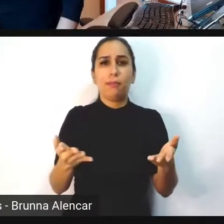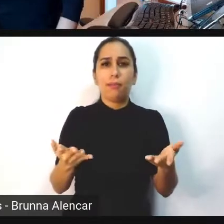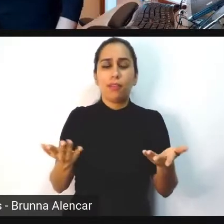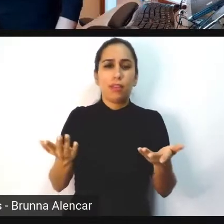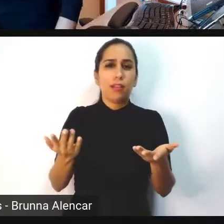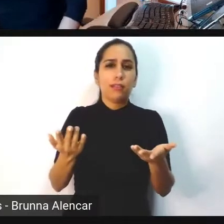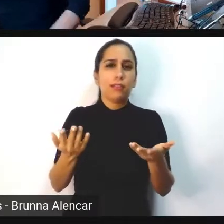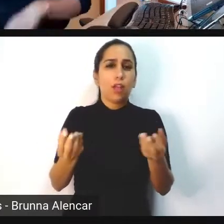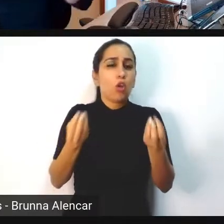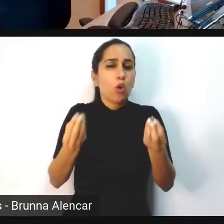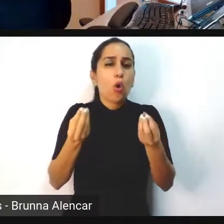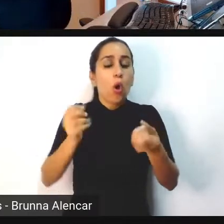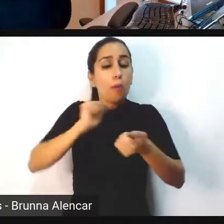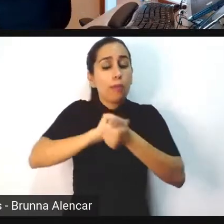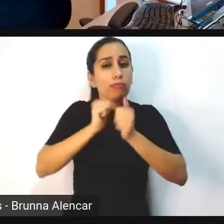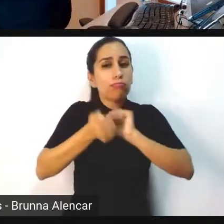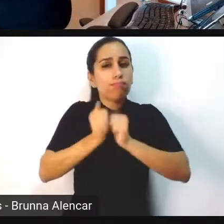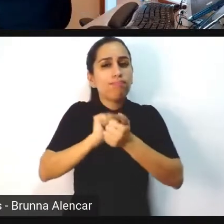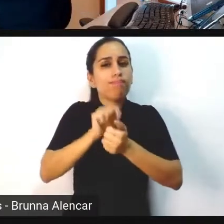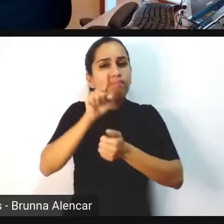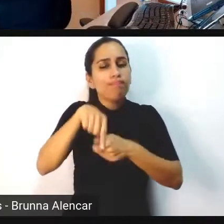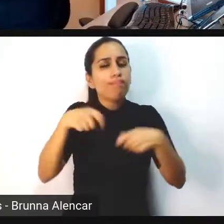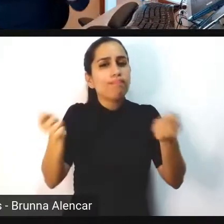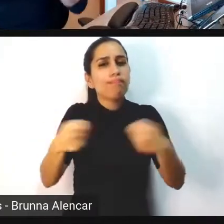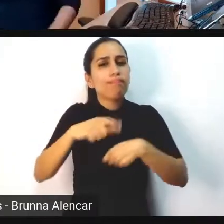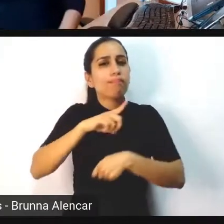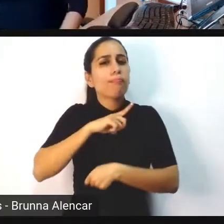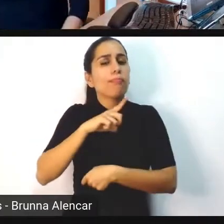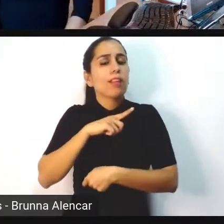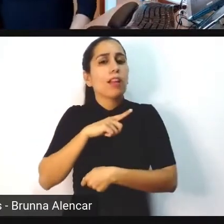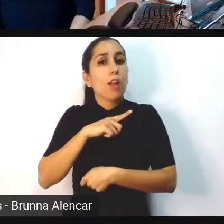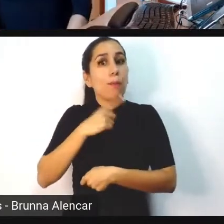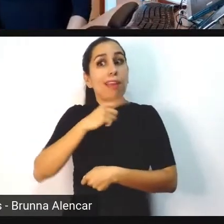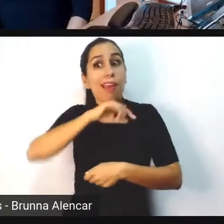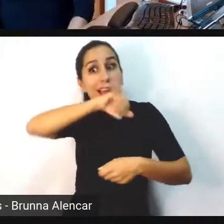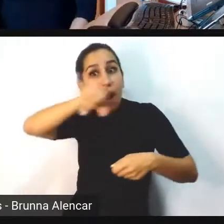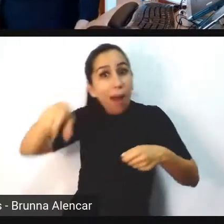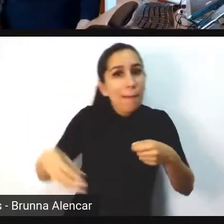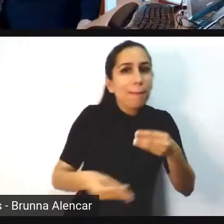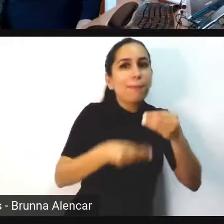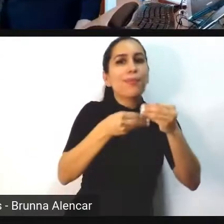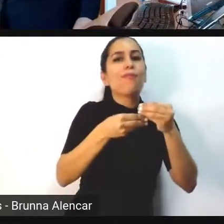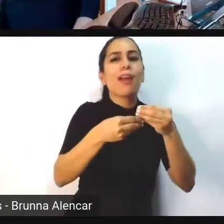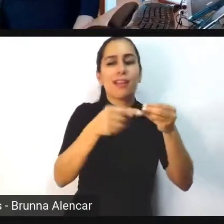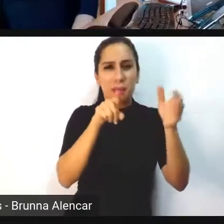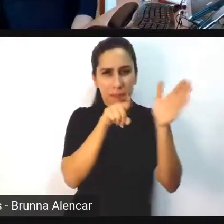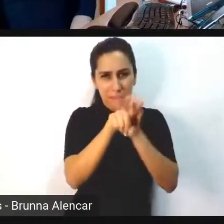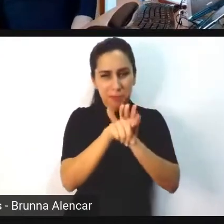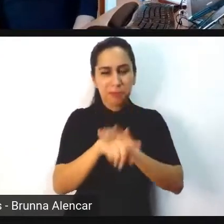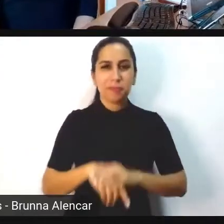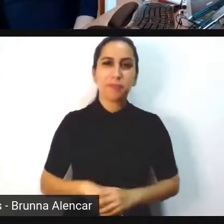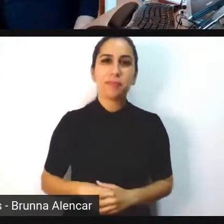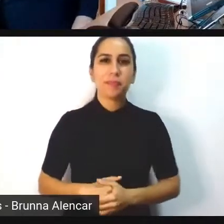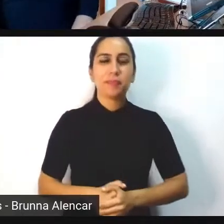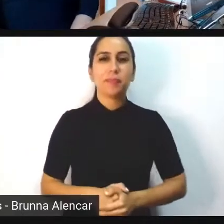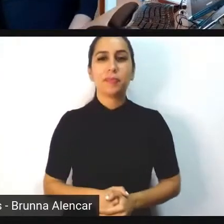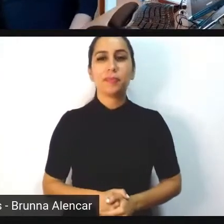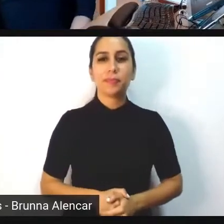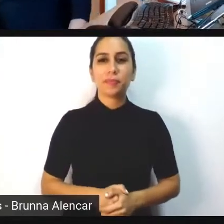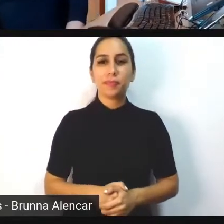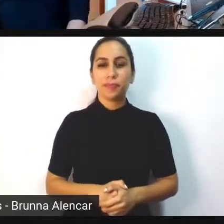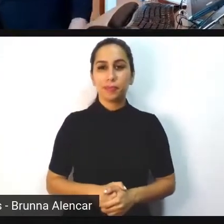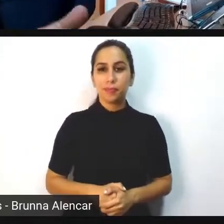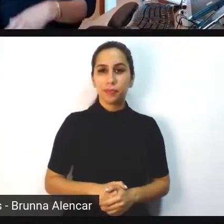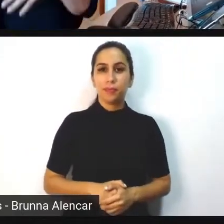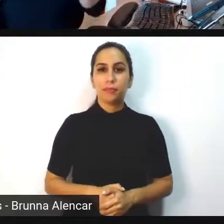quais as adaptações podem ser feitas, porque aí a gente já pega esse gancho da Adriana Magalhães.